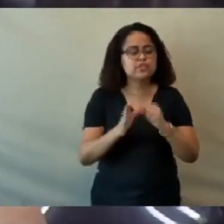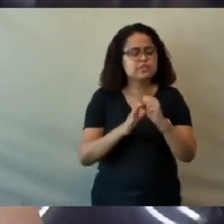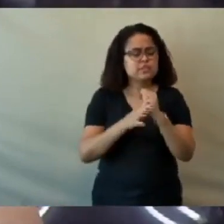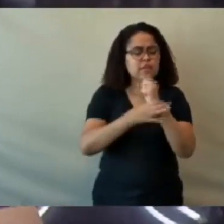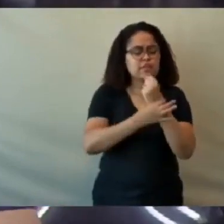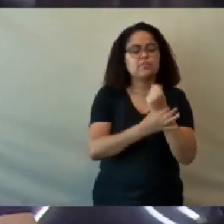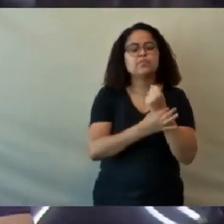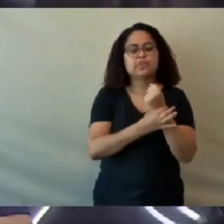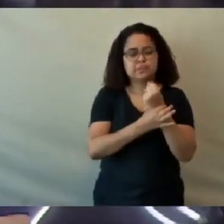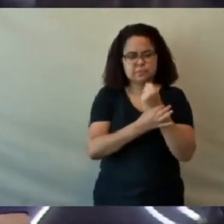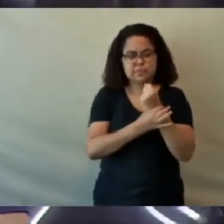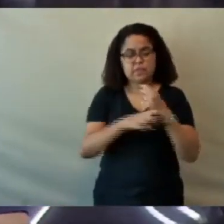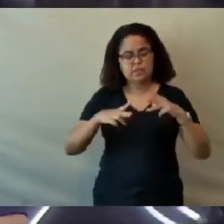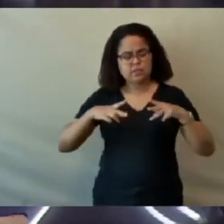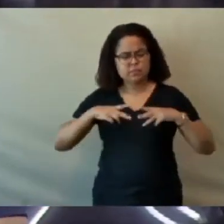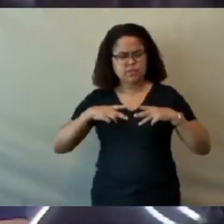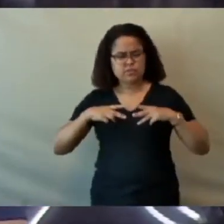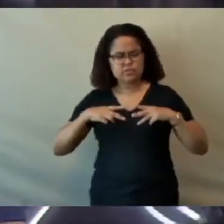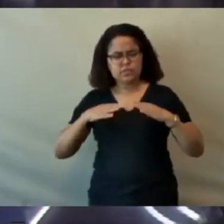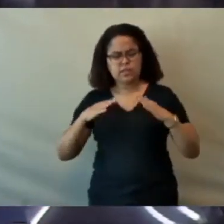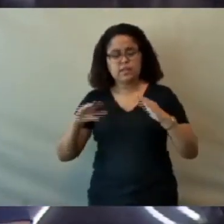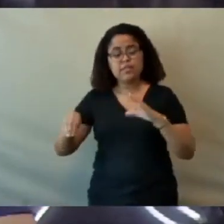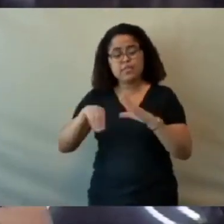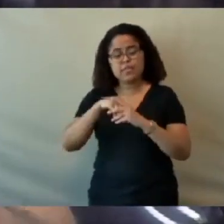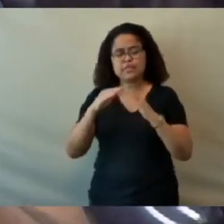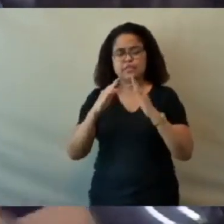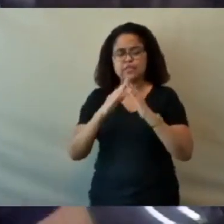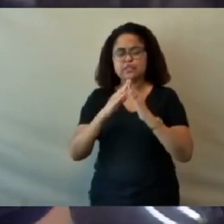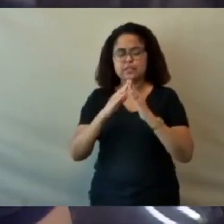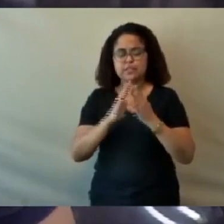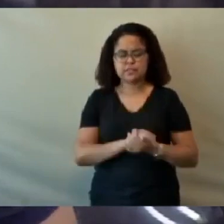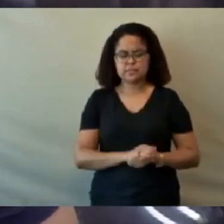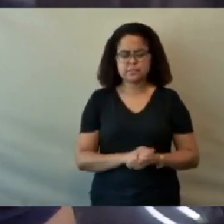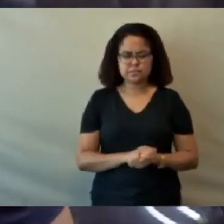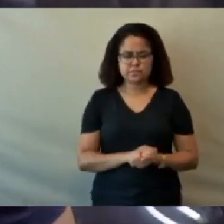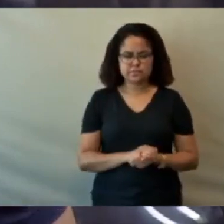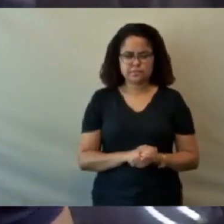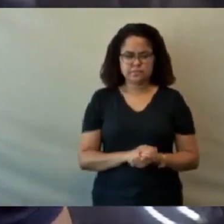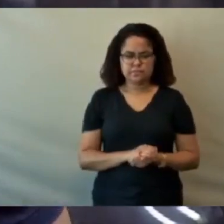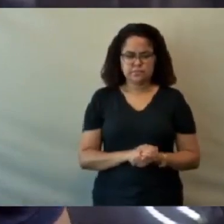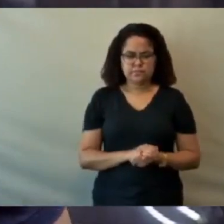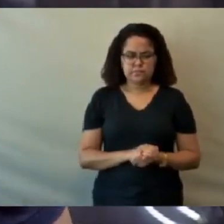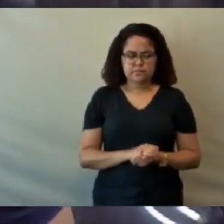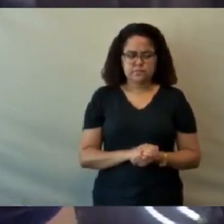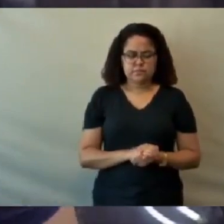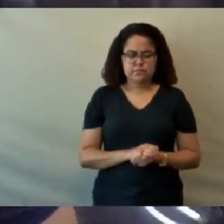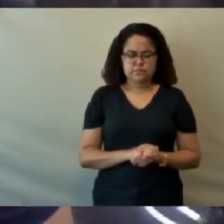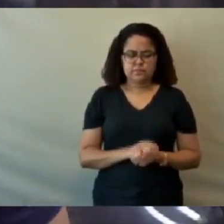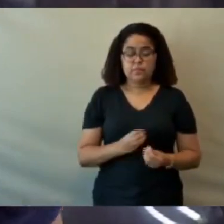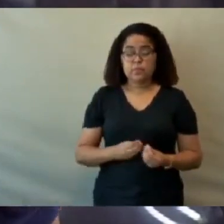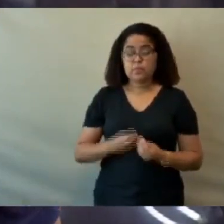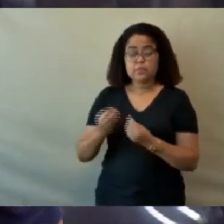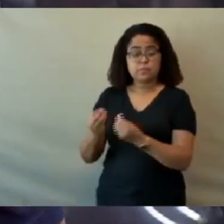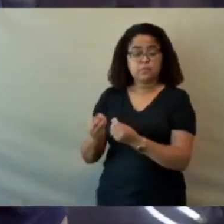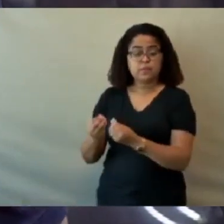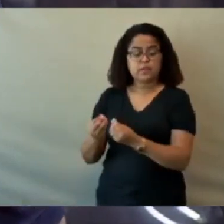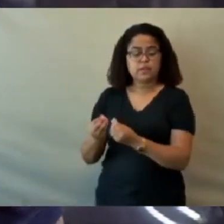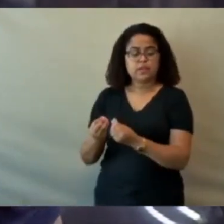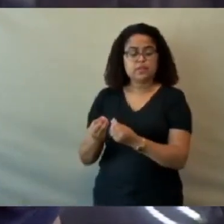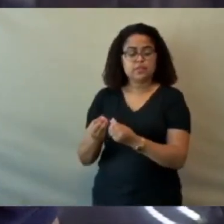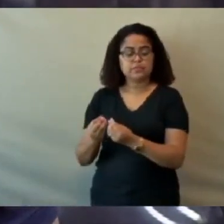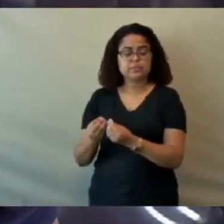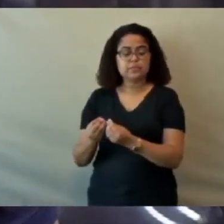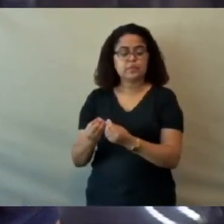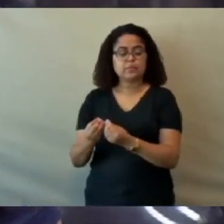Entendi. Eu passo a palavra agora para a Patrícia. Para quem eu passo a